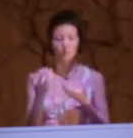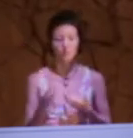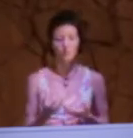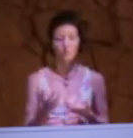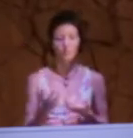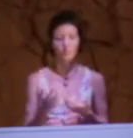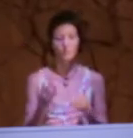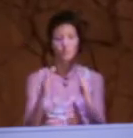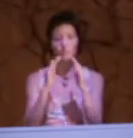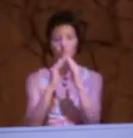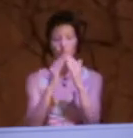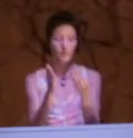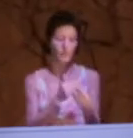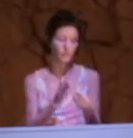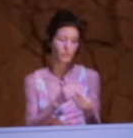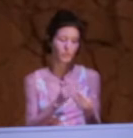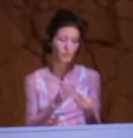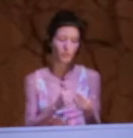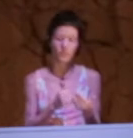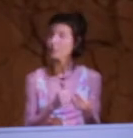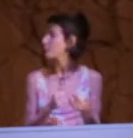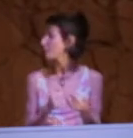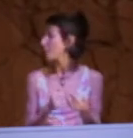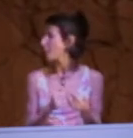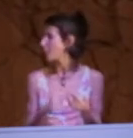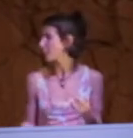falei que eu tinha uma ideia, não tinha ainda